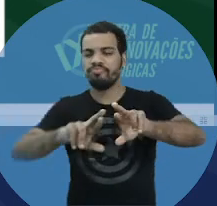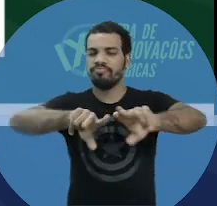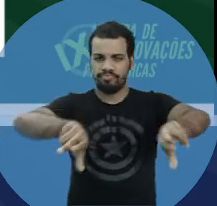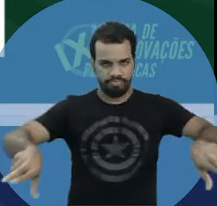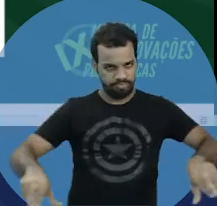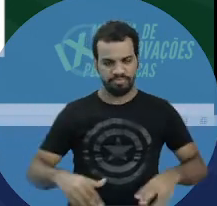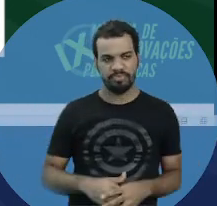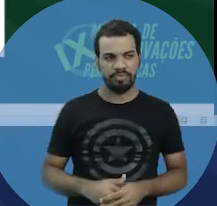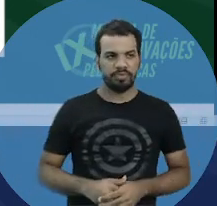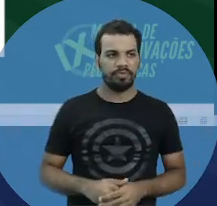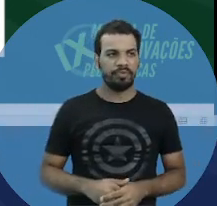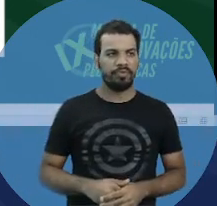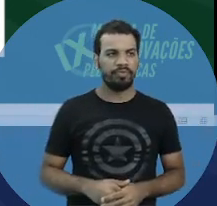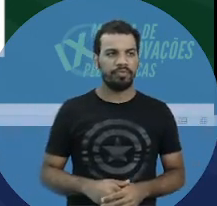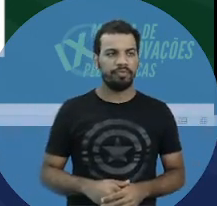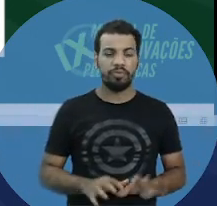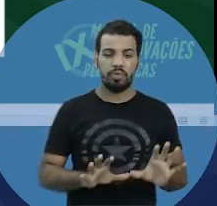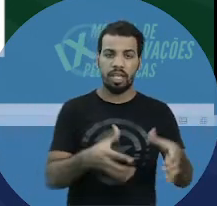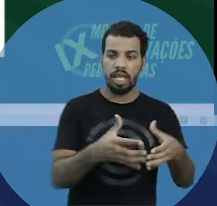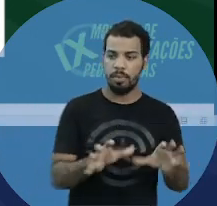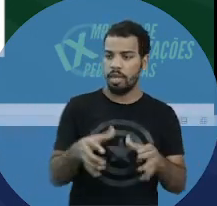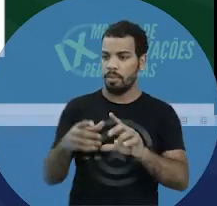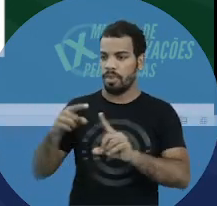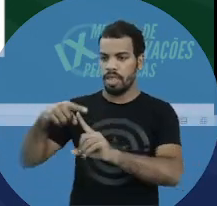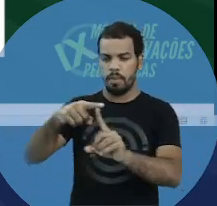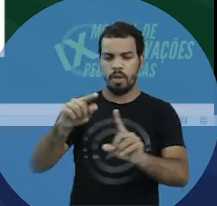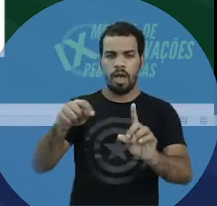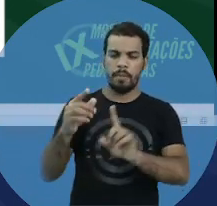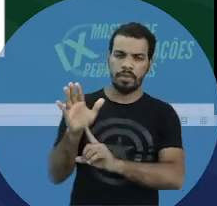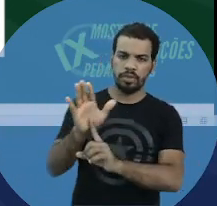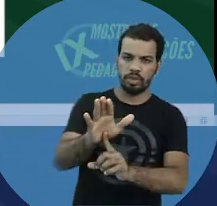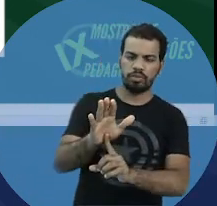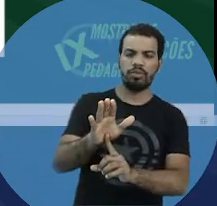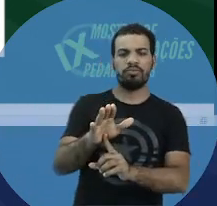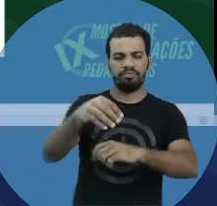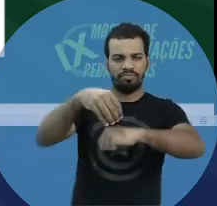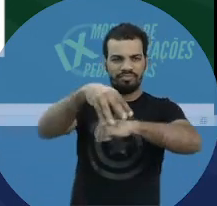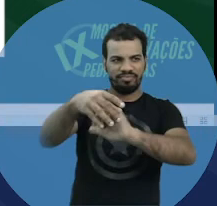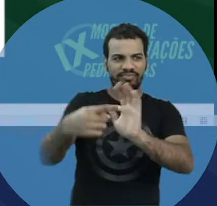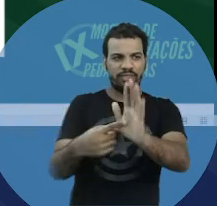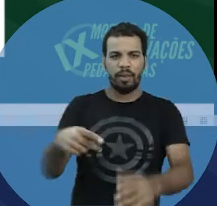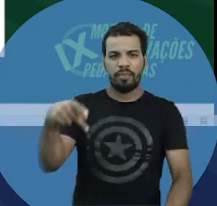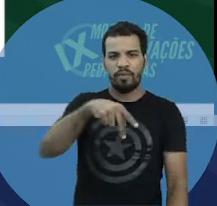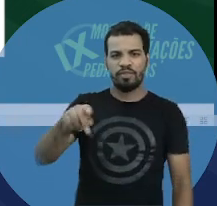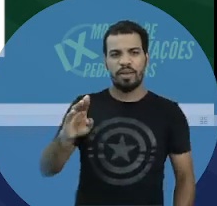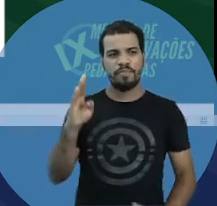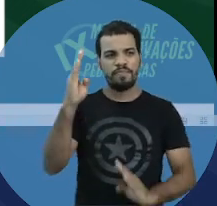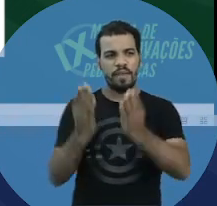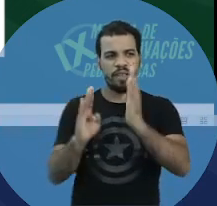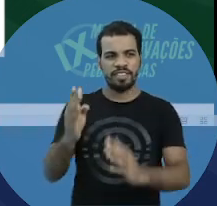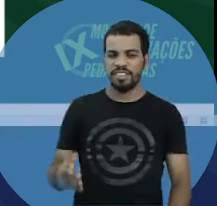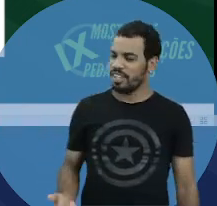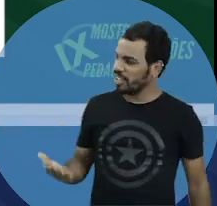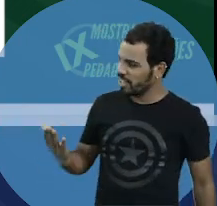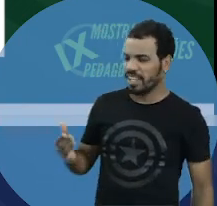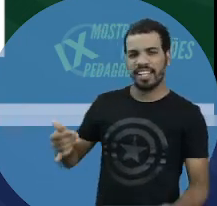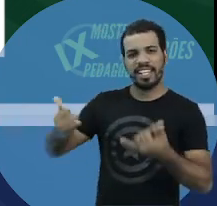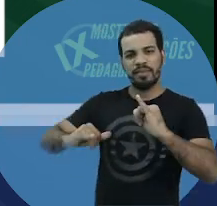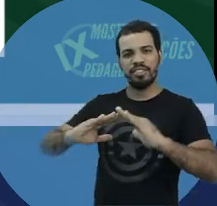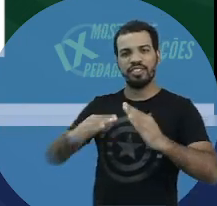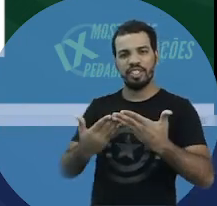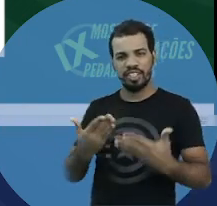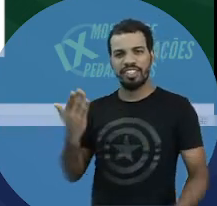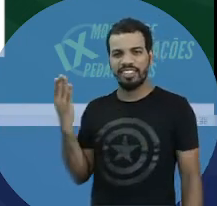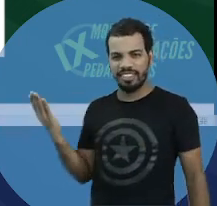um grupo de gráficos. E aí eu deixo a mensagem, né? Eu sou professora de Biologia e Química na Escola Herene